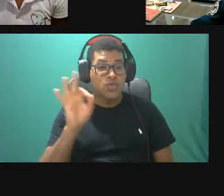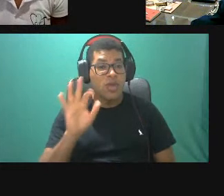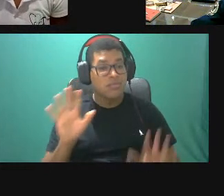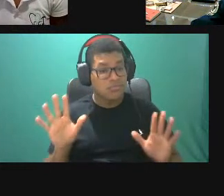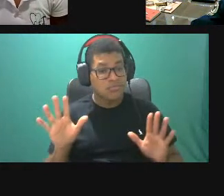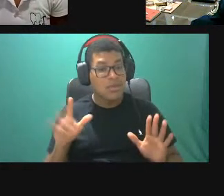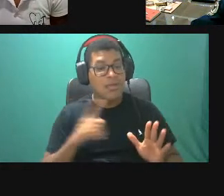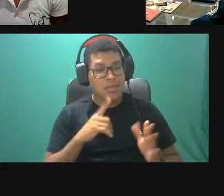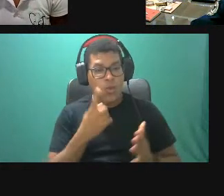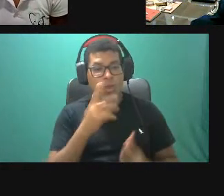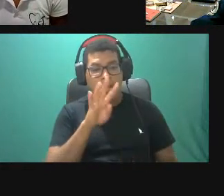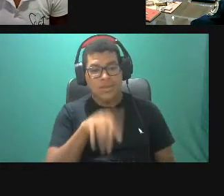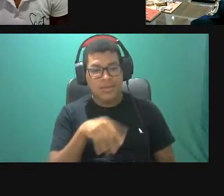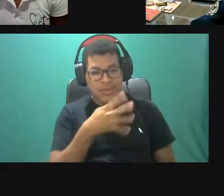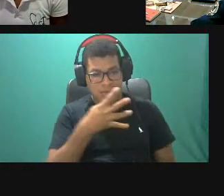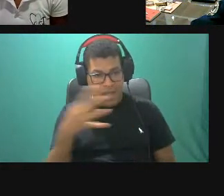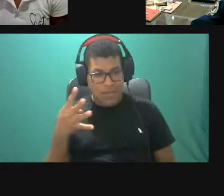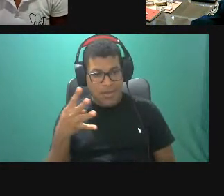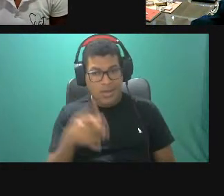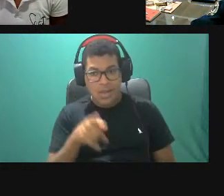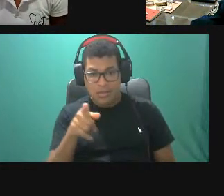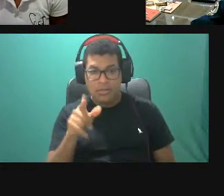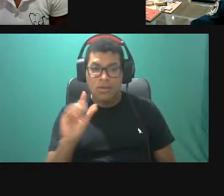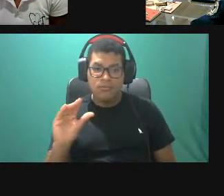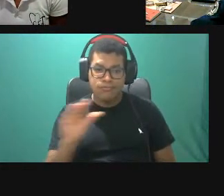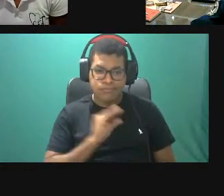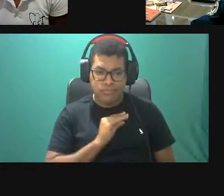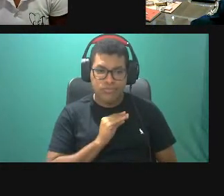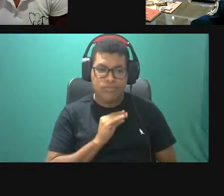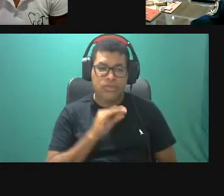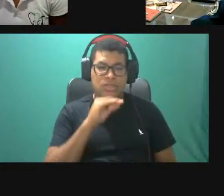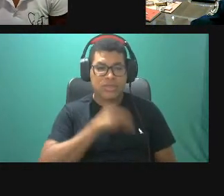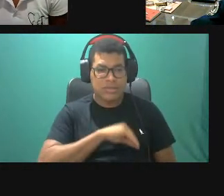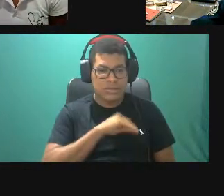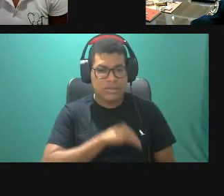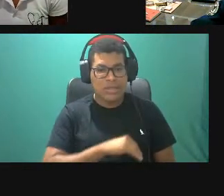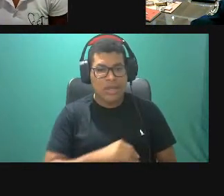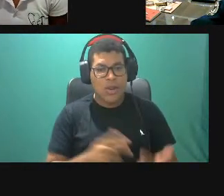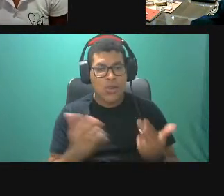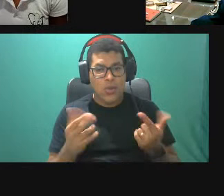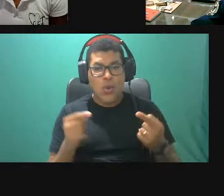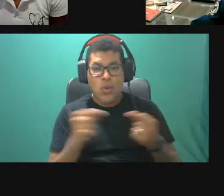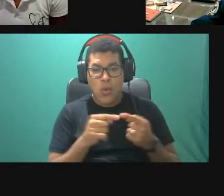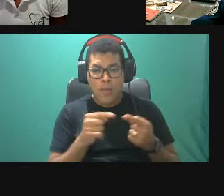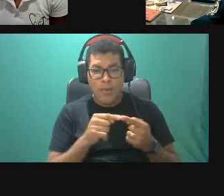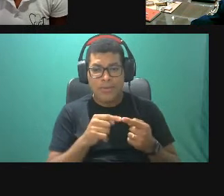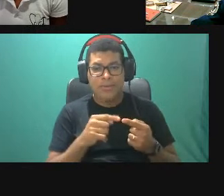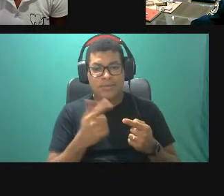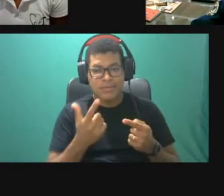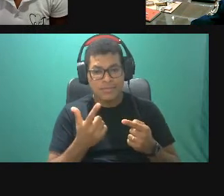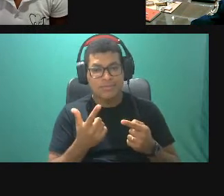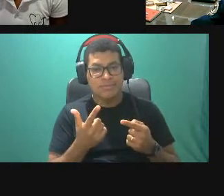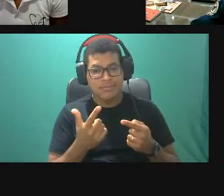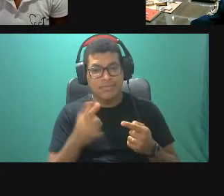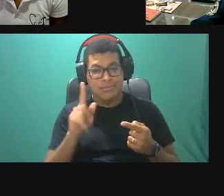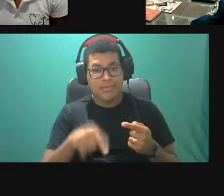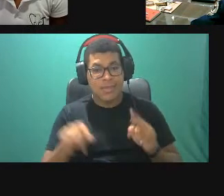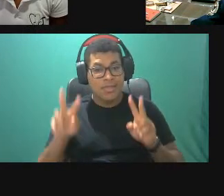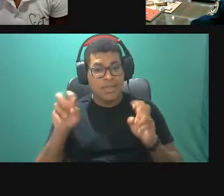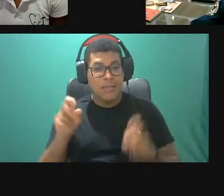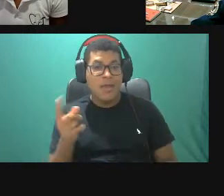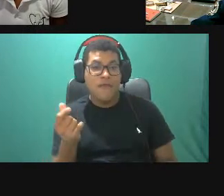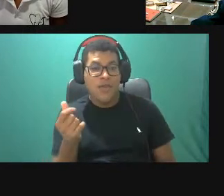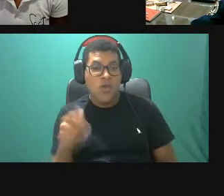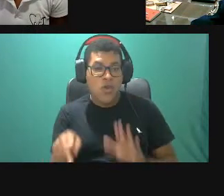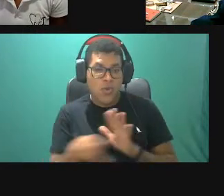uma tabela onde você seria remunerado de acordo com o valor da causa, tá? Então, é bem